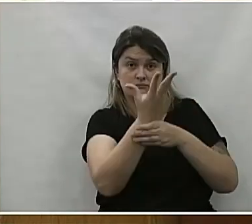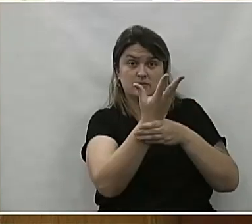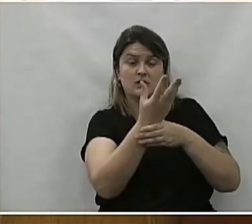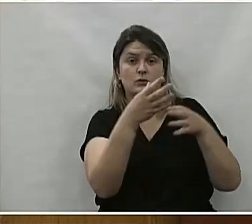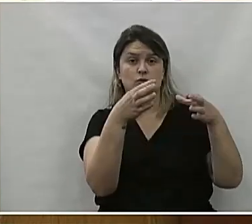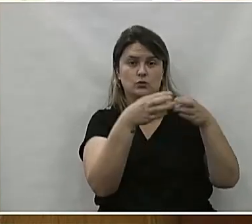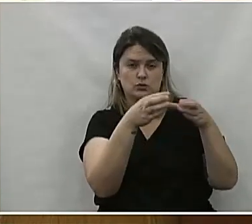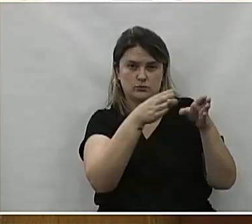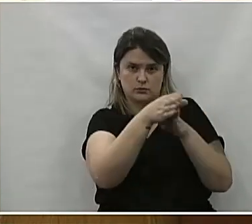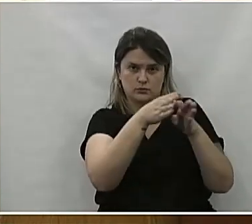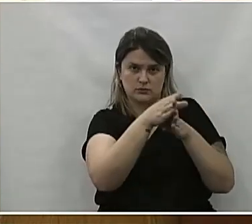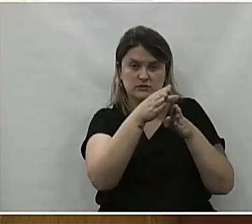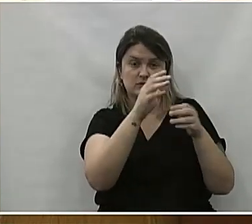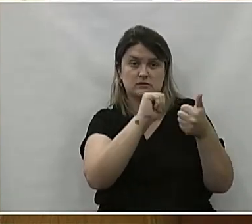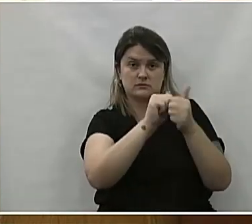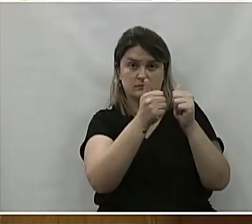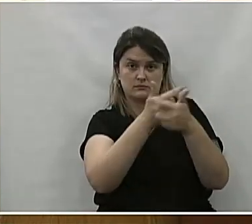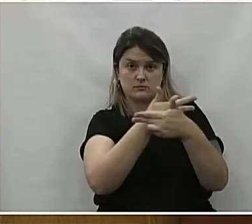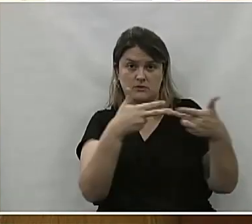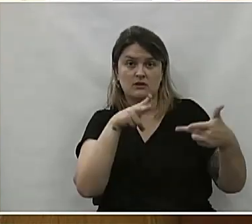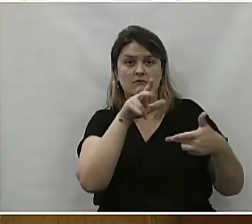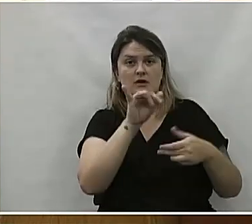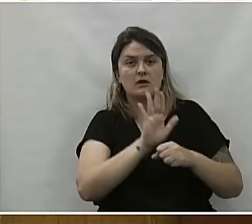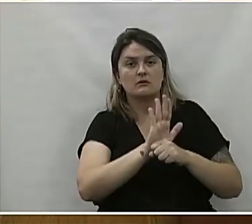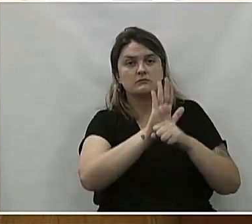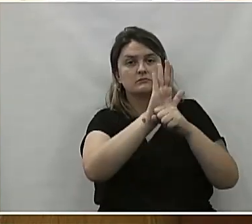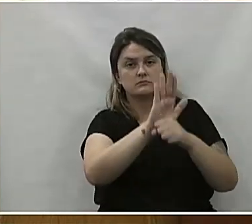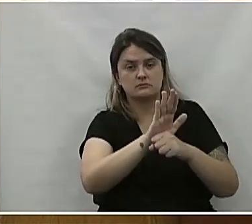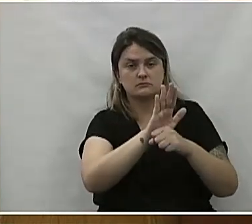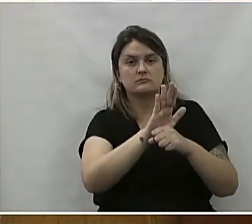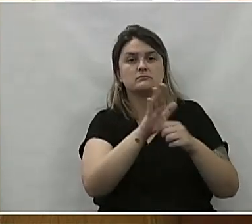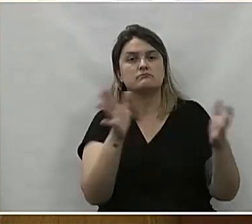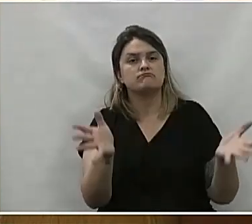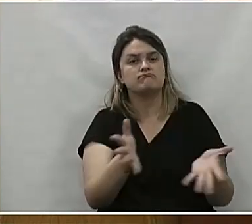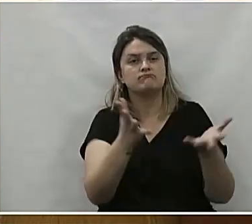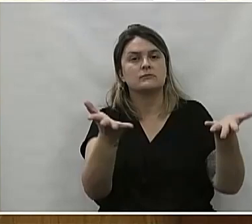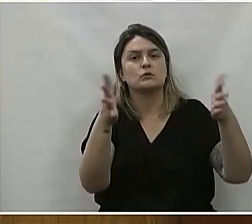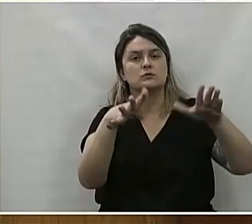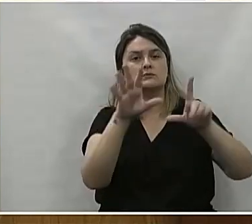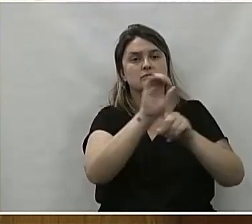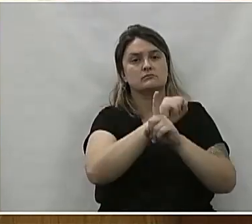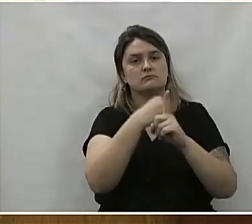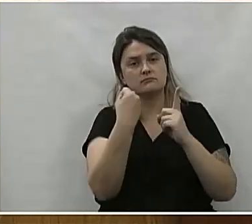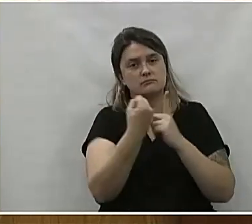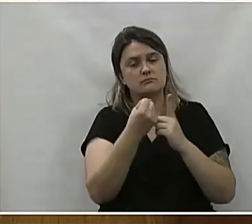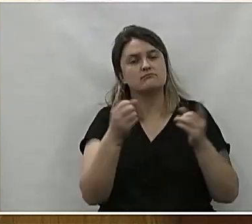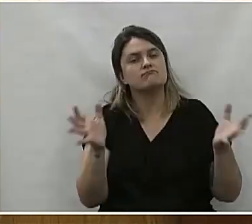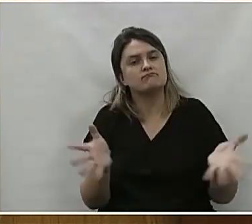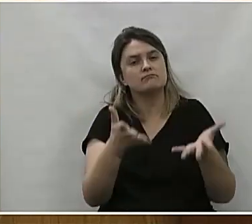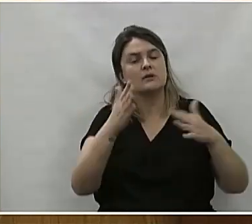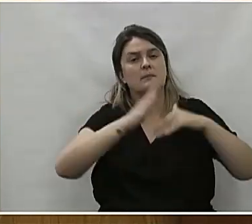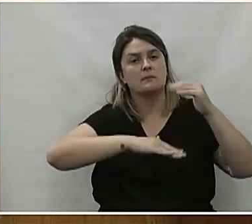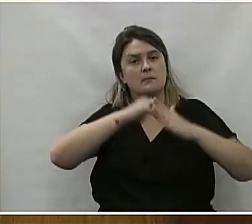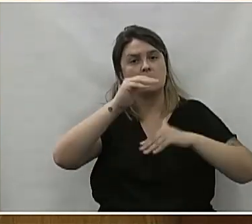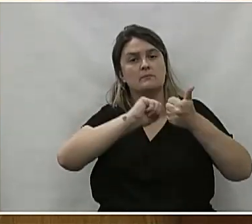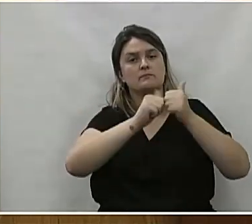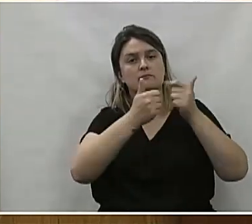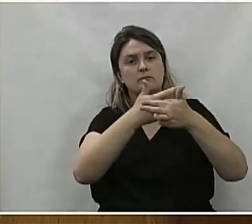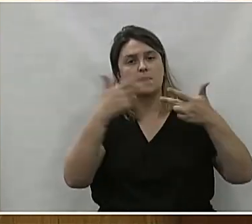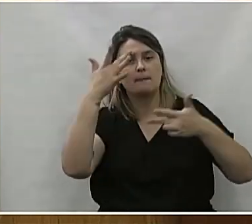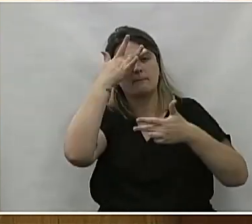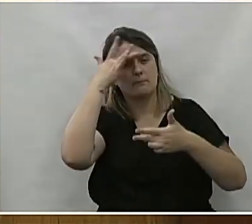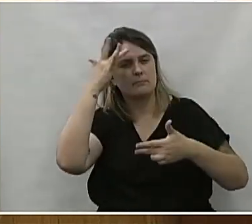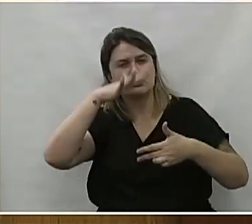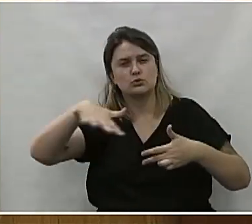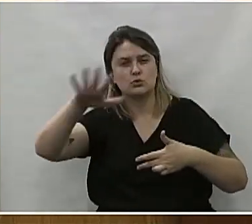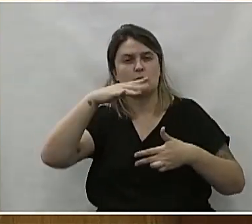conselho municipal De esportes Contribuindo significativamente Para a promoção Da inclusão social Incentivando a prática Esportiva Entre pessoas